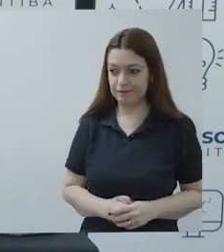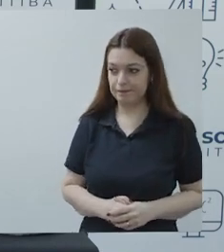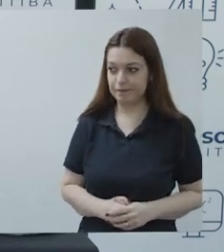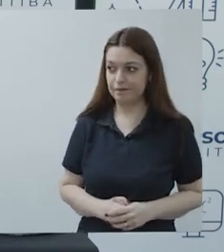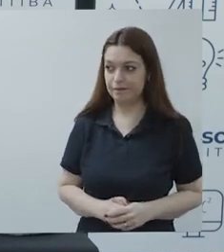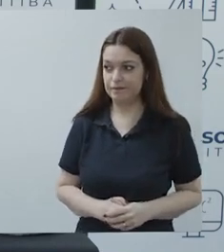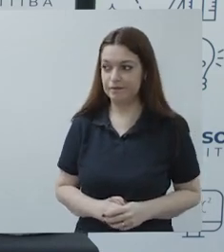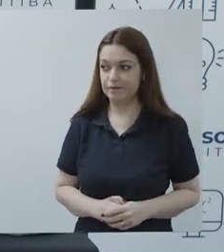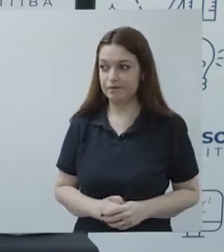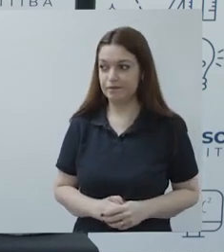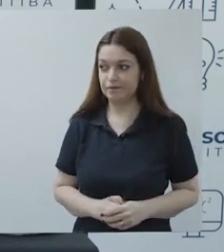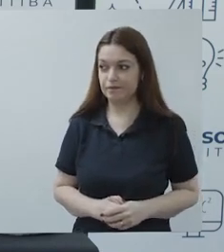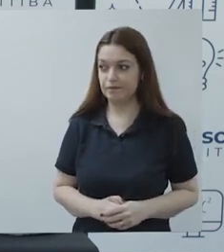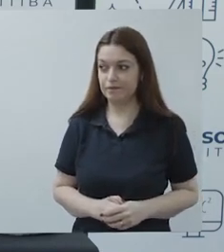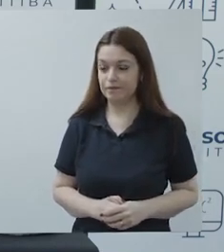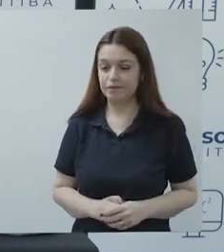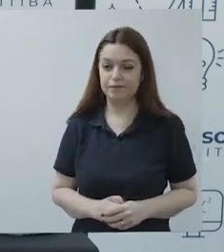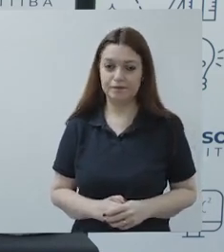sair.